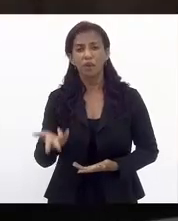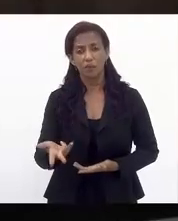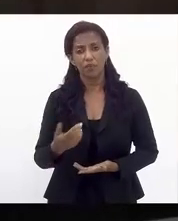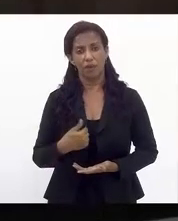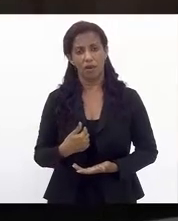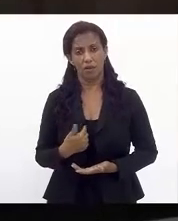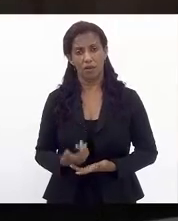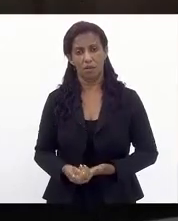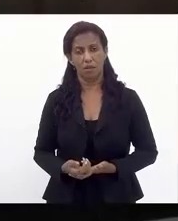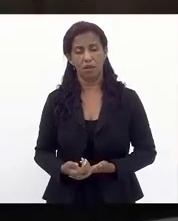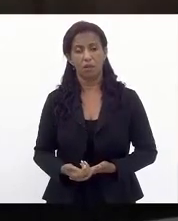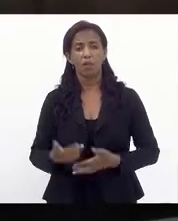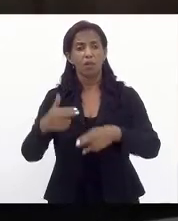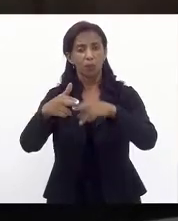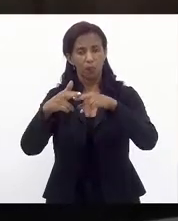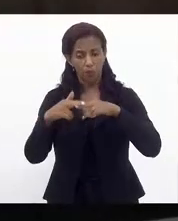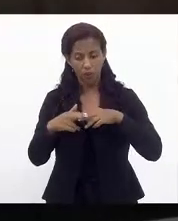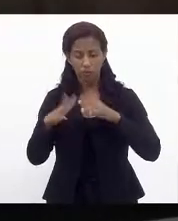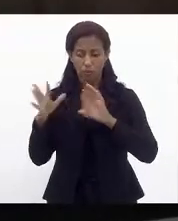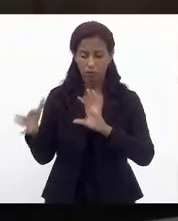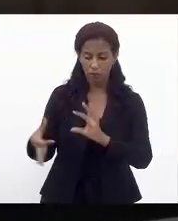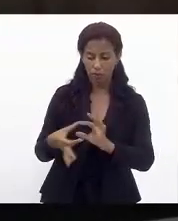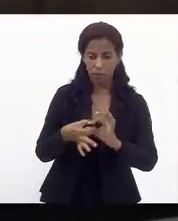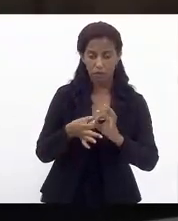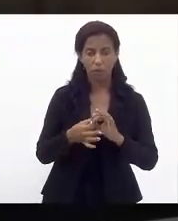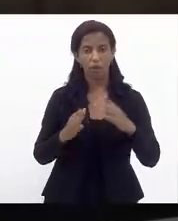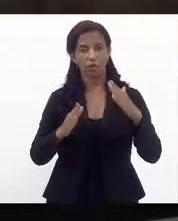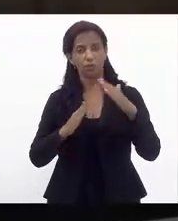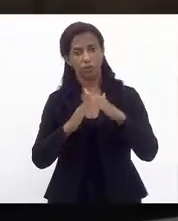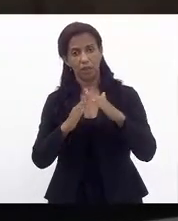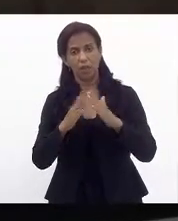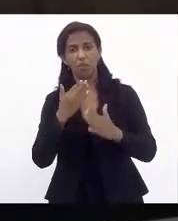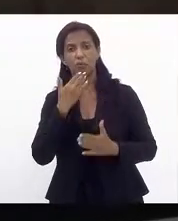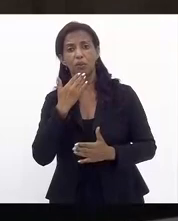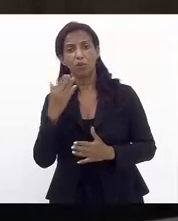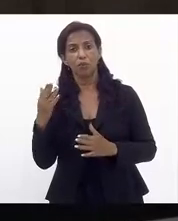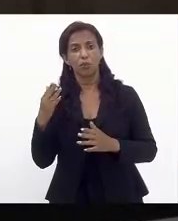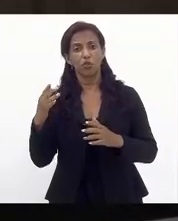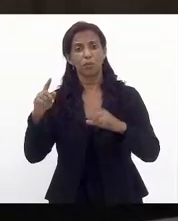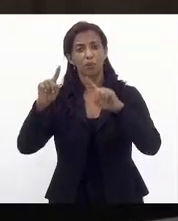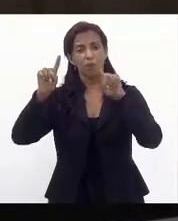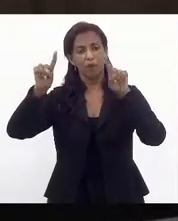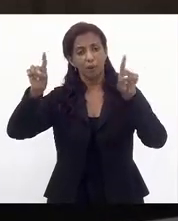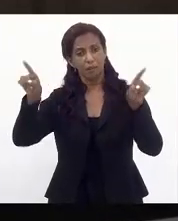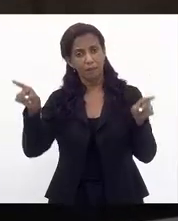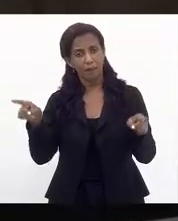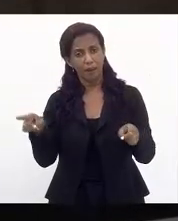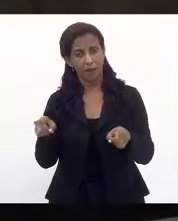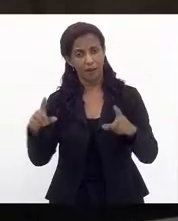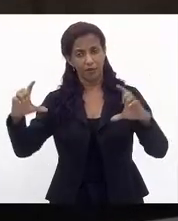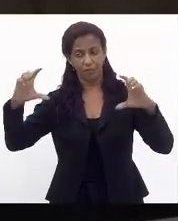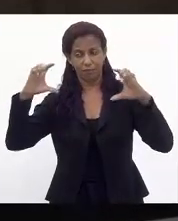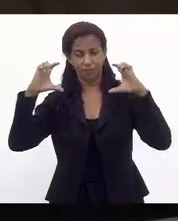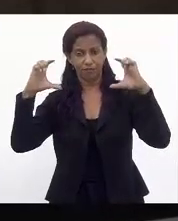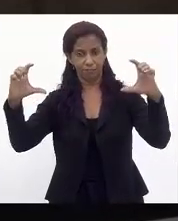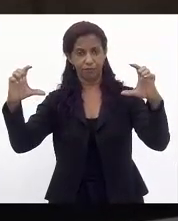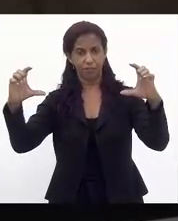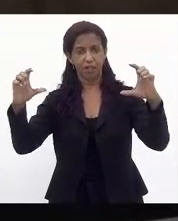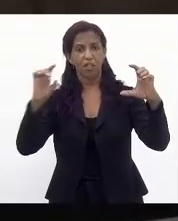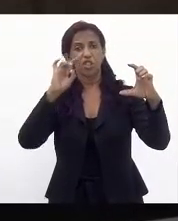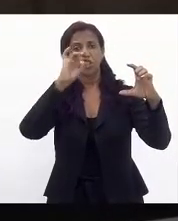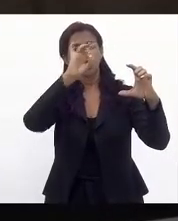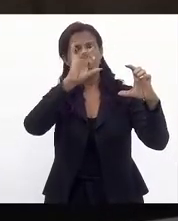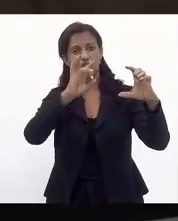isso que nós fizemos uma amarração no teto global e depois eu pedi para botar um parágrafo para citar os percentuais e cada